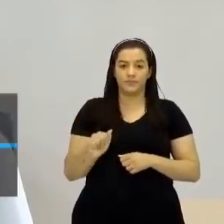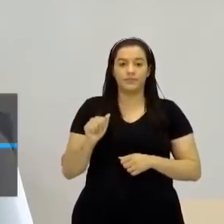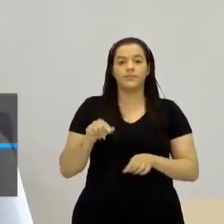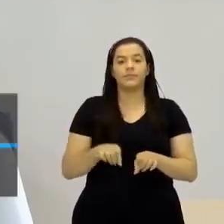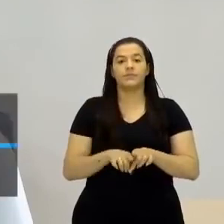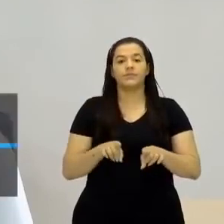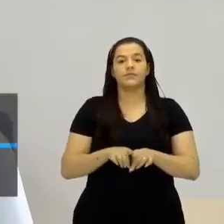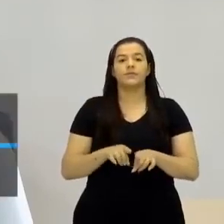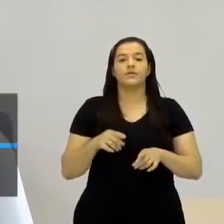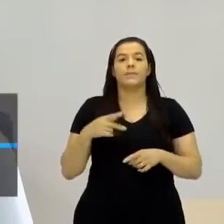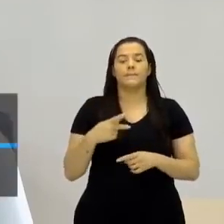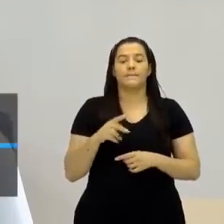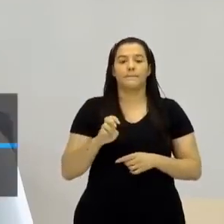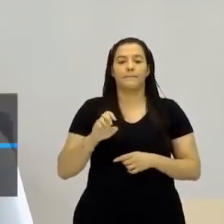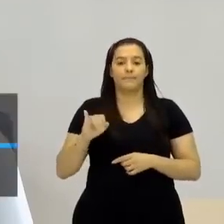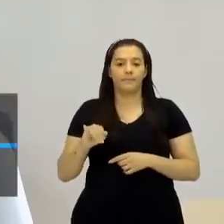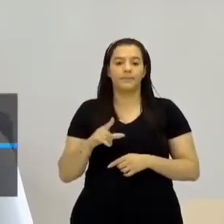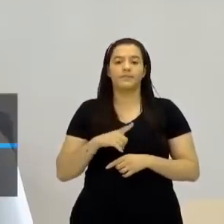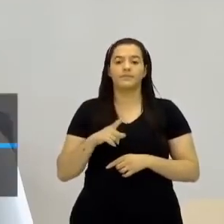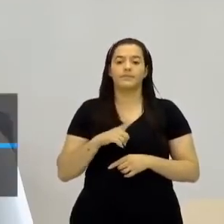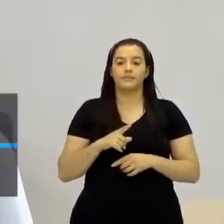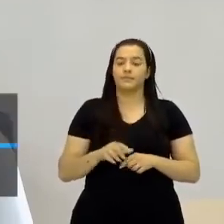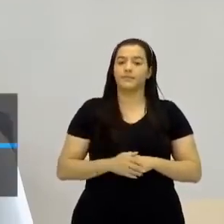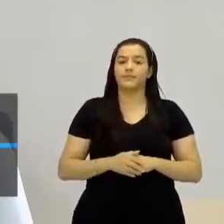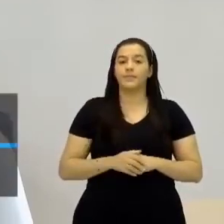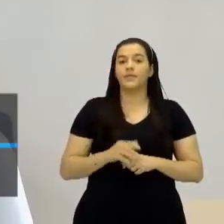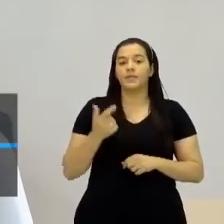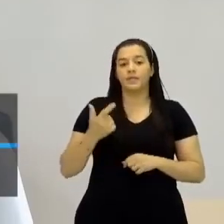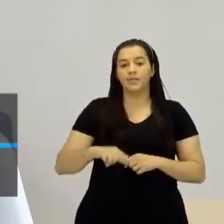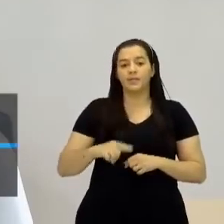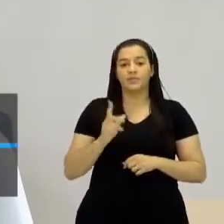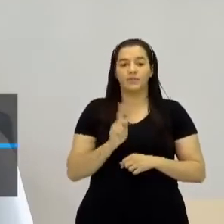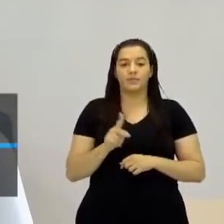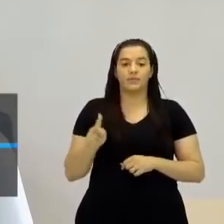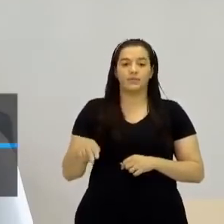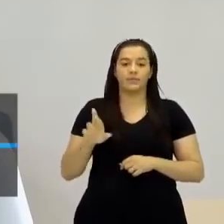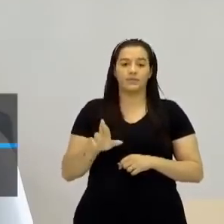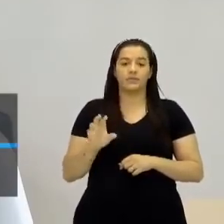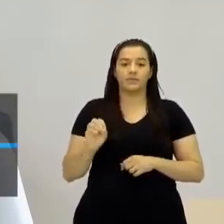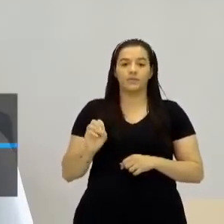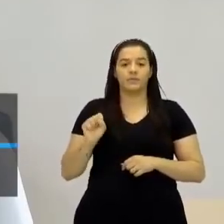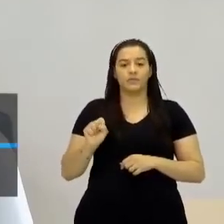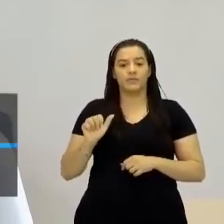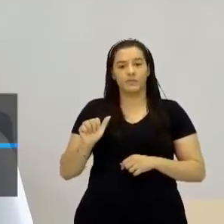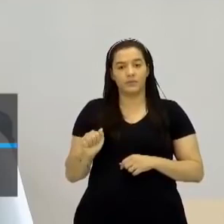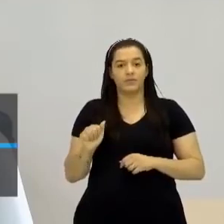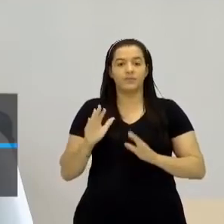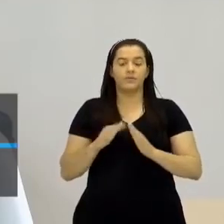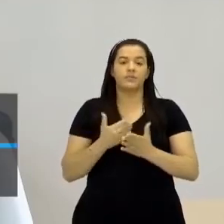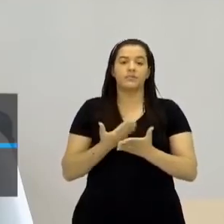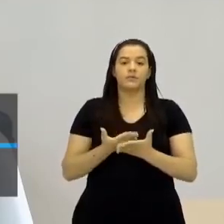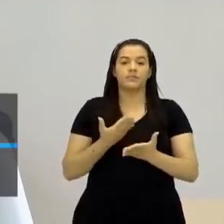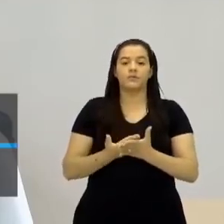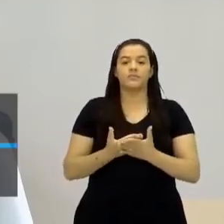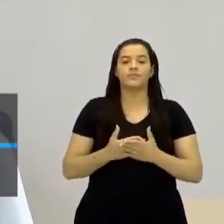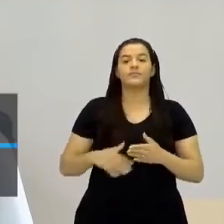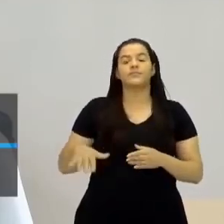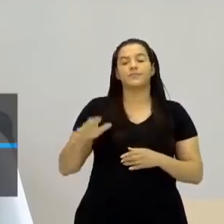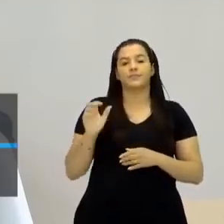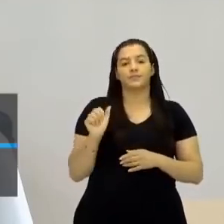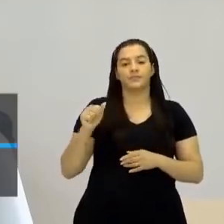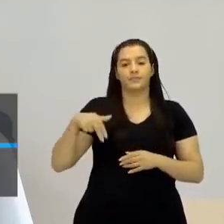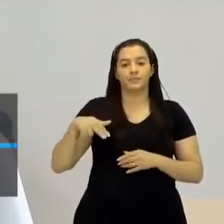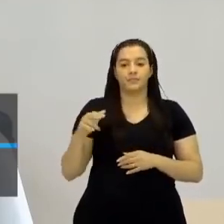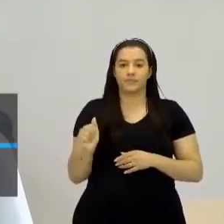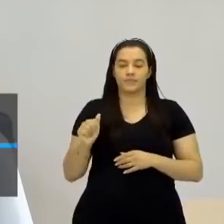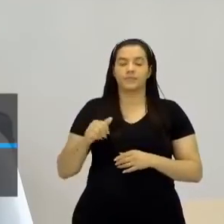no Peixiquinho de Quatá. Nós temos aqui a professora Rosa Helena, eu acho que é isso da escola Ana